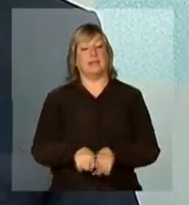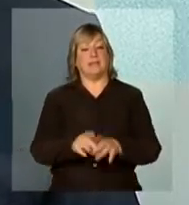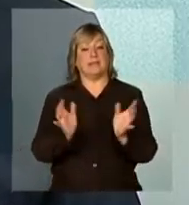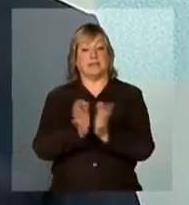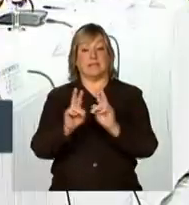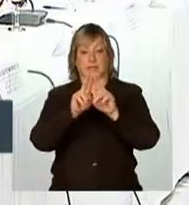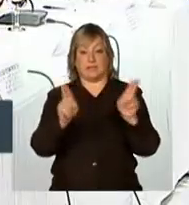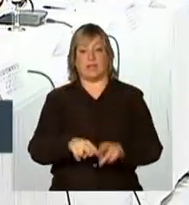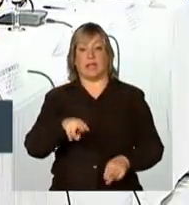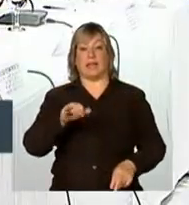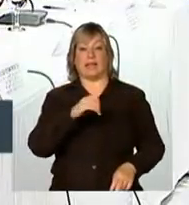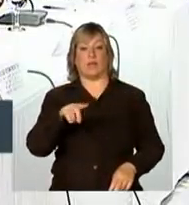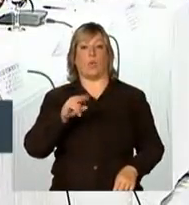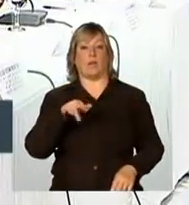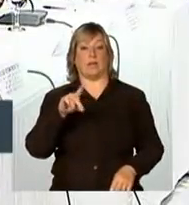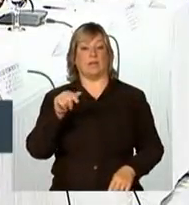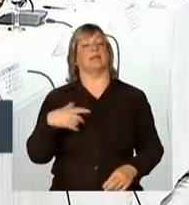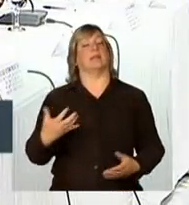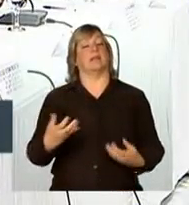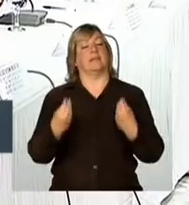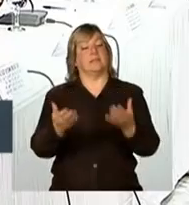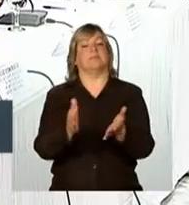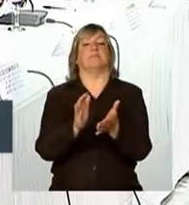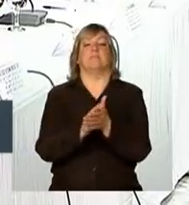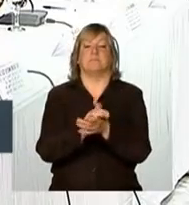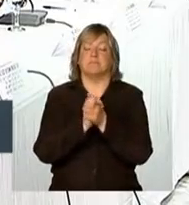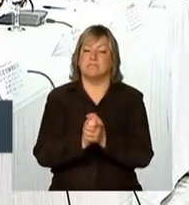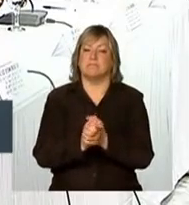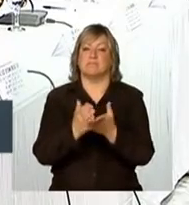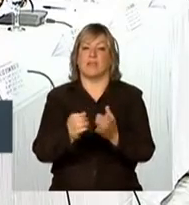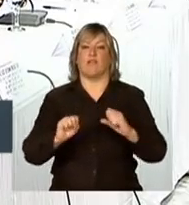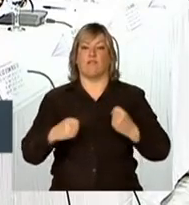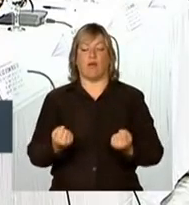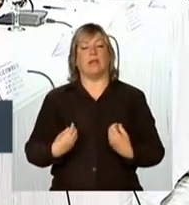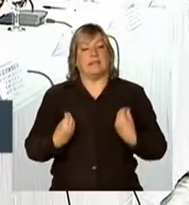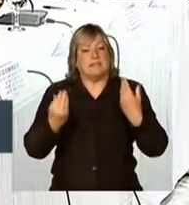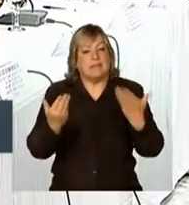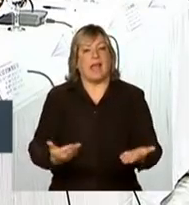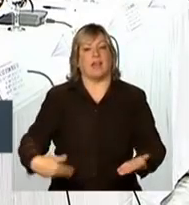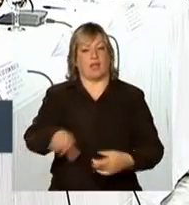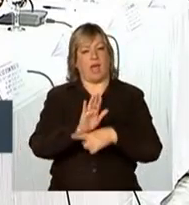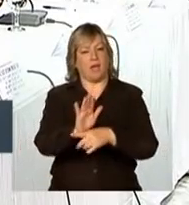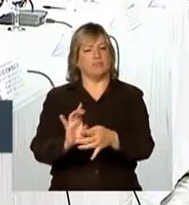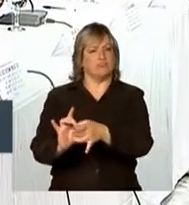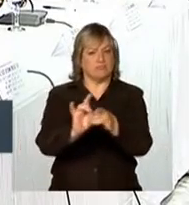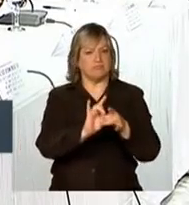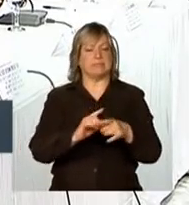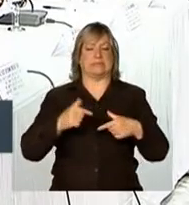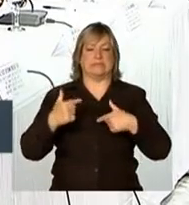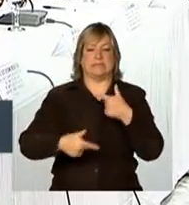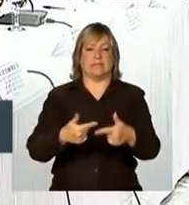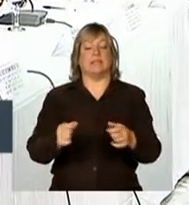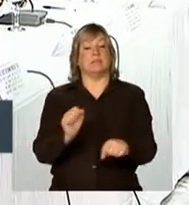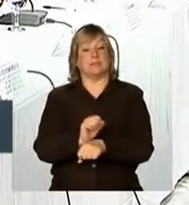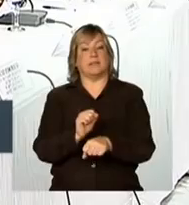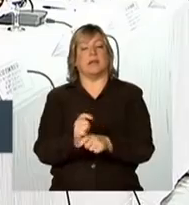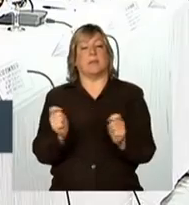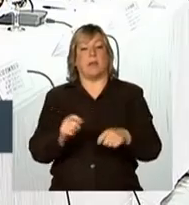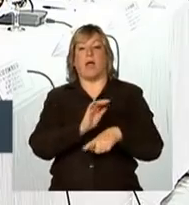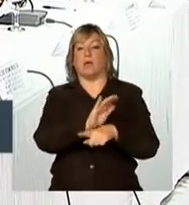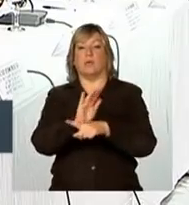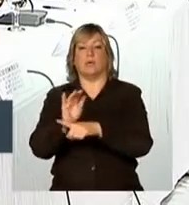queremos parabenizar esse esforço, oferecer nosso apoio e esperamos muito pronto para apoiar